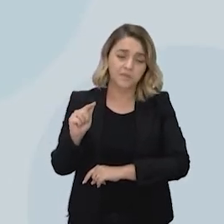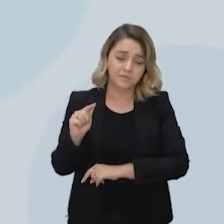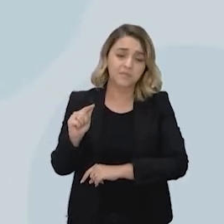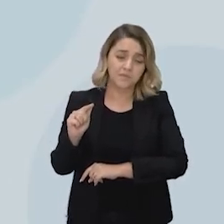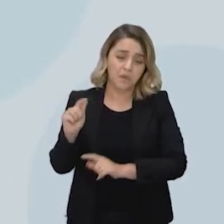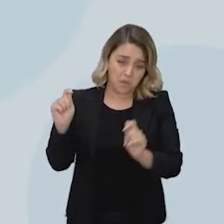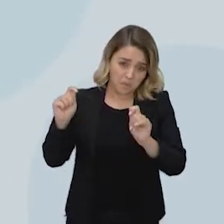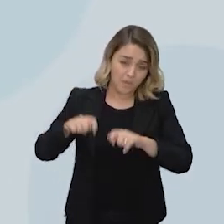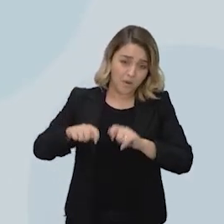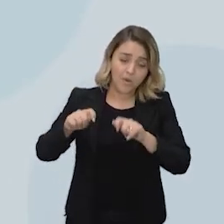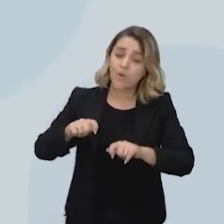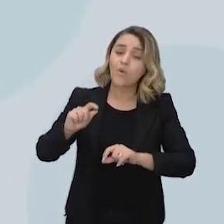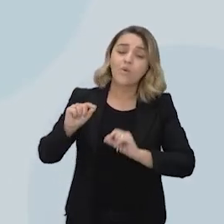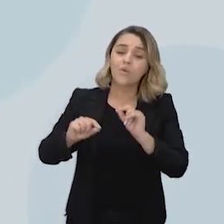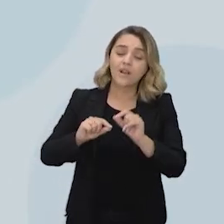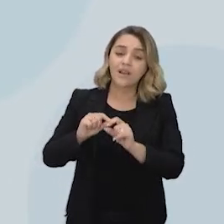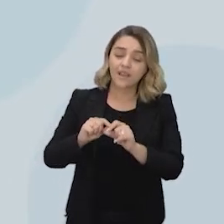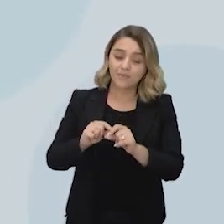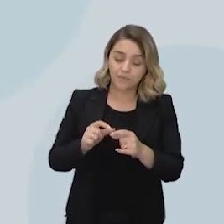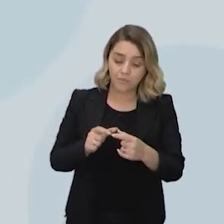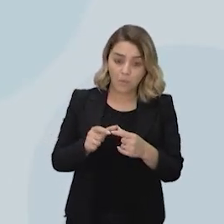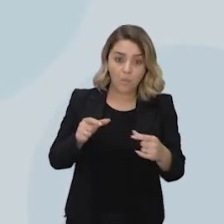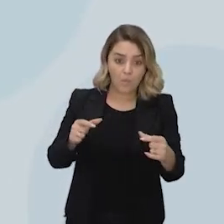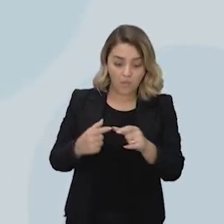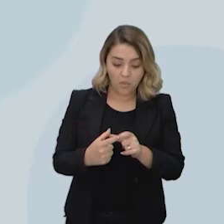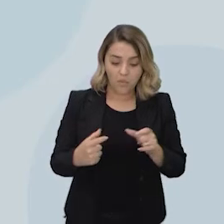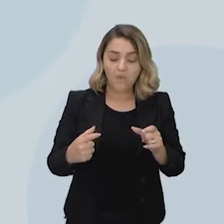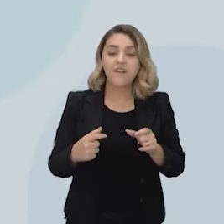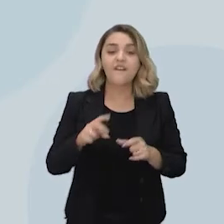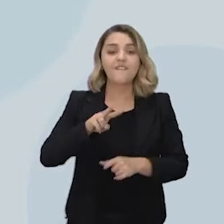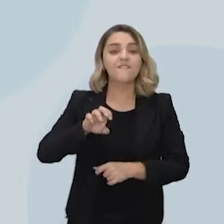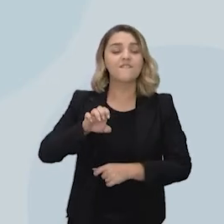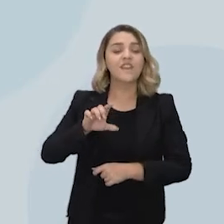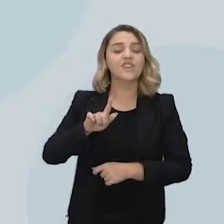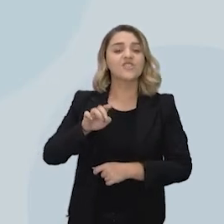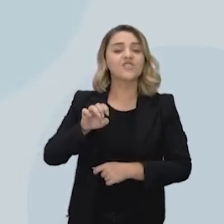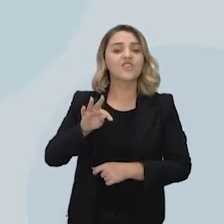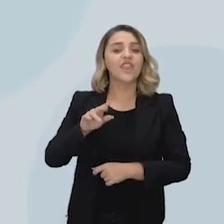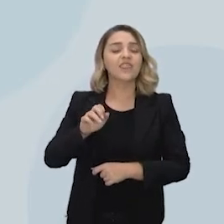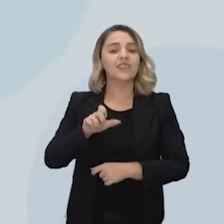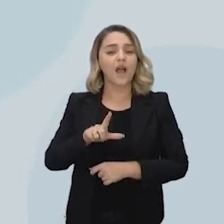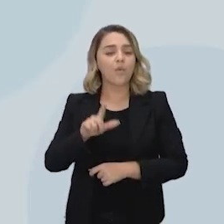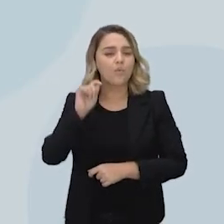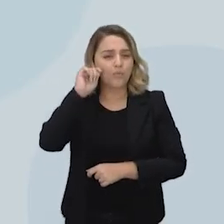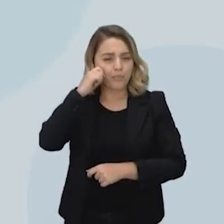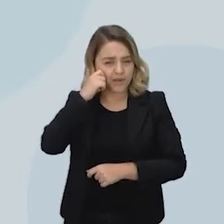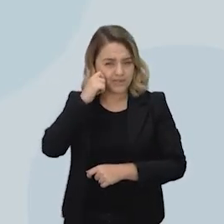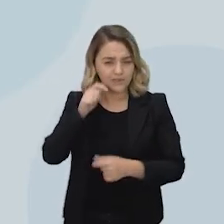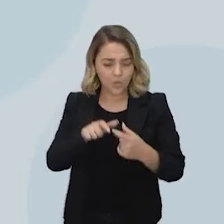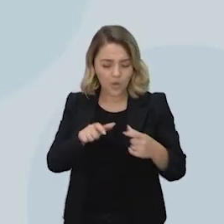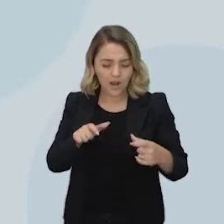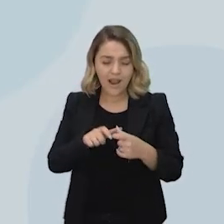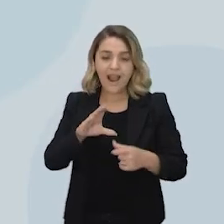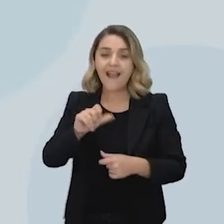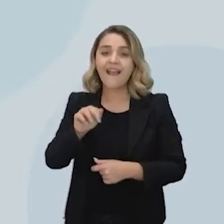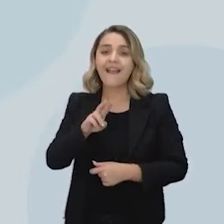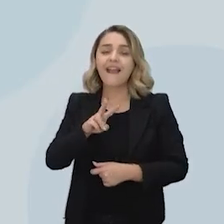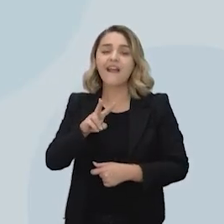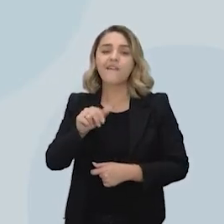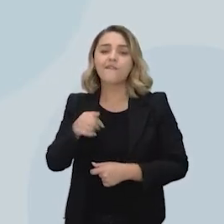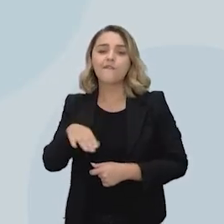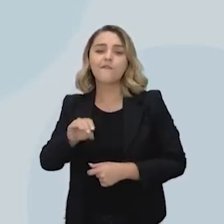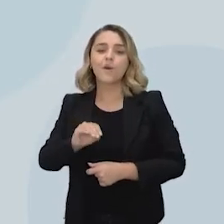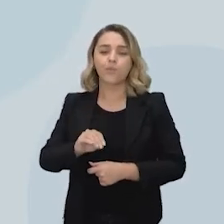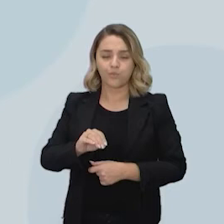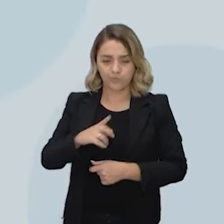vai formar aí o carvão vegetal. E esse carvão vegetal, ele tem muito mais energia do que uma biomassa in natura. Essa que é